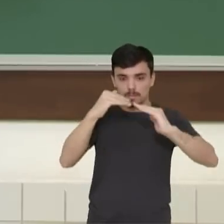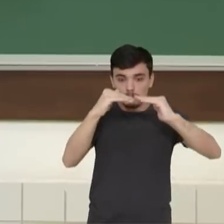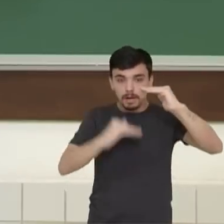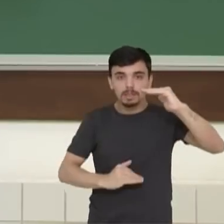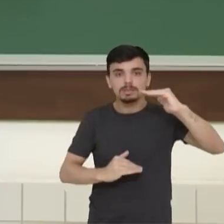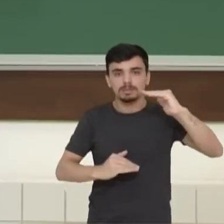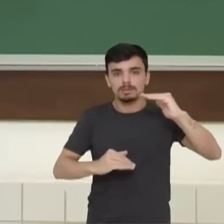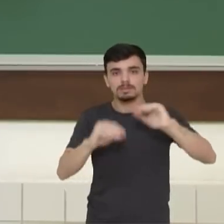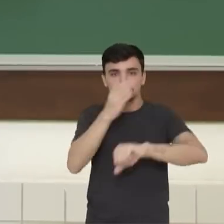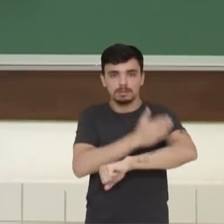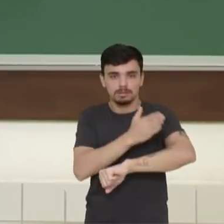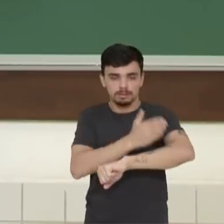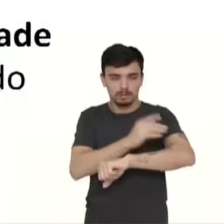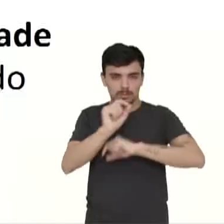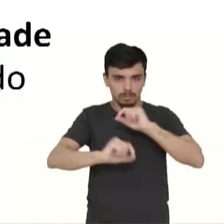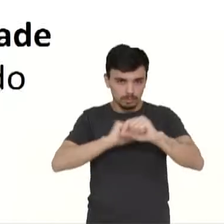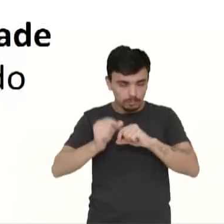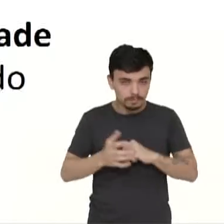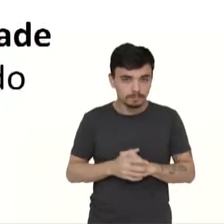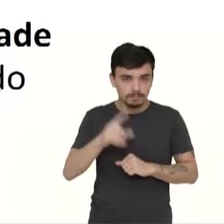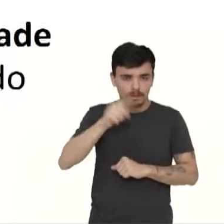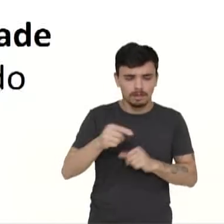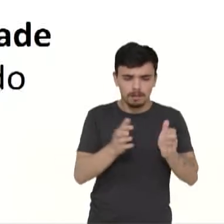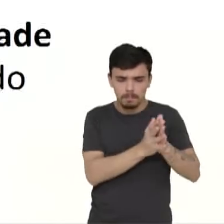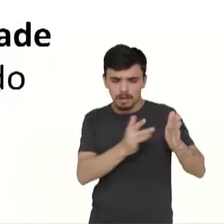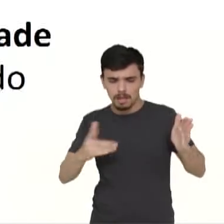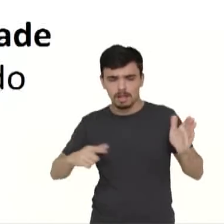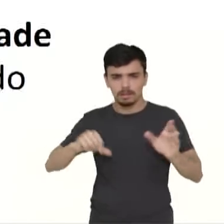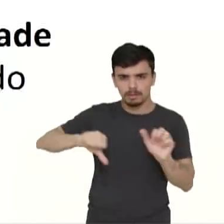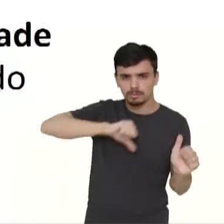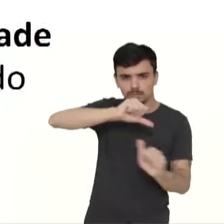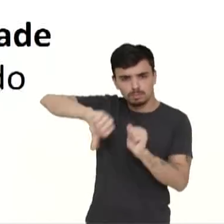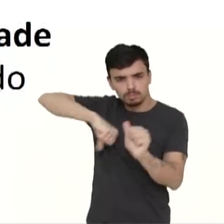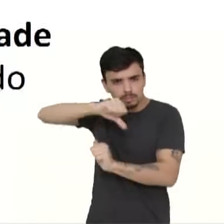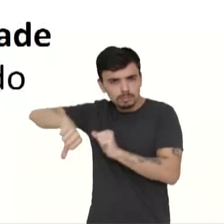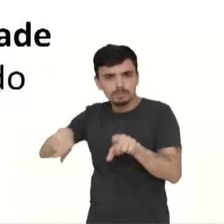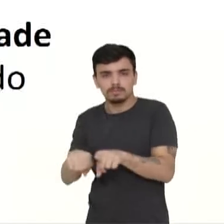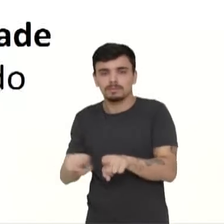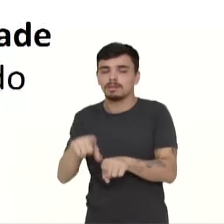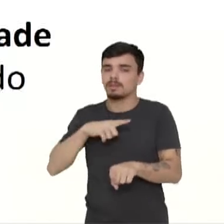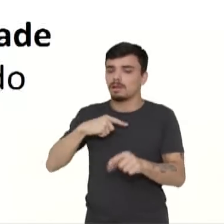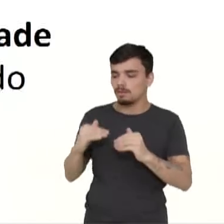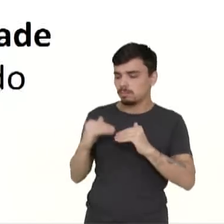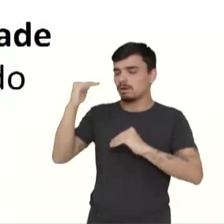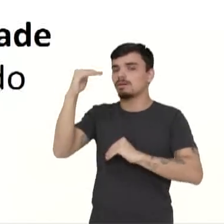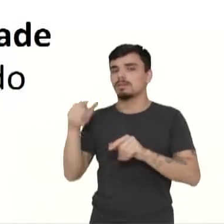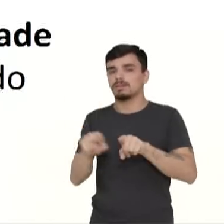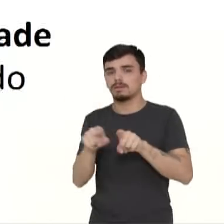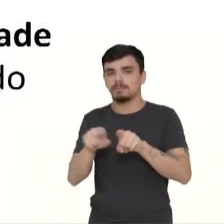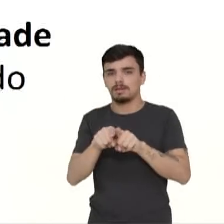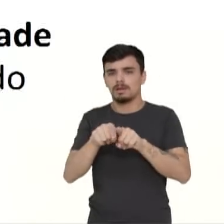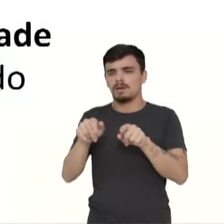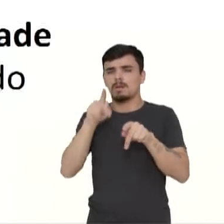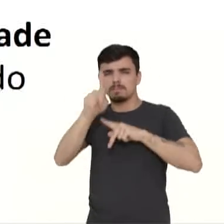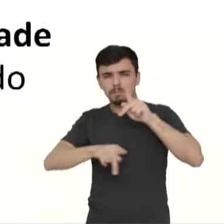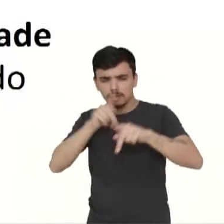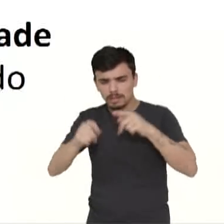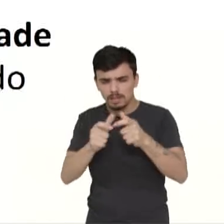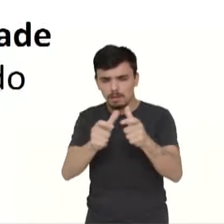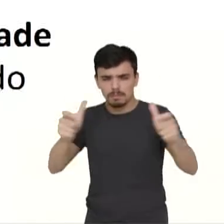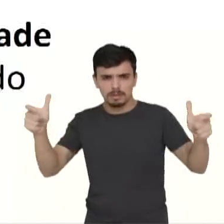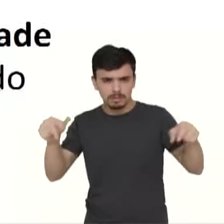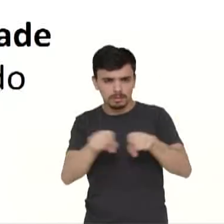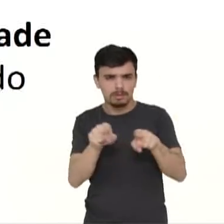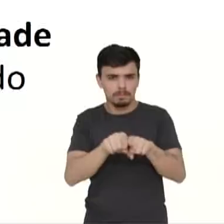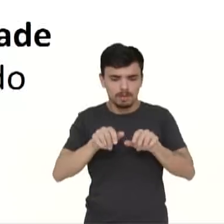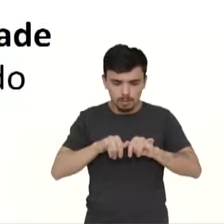Média. A Baixa Idade Média, gente, ela vai ser um período de muitas transformações. Então vai ter crescimento demográfico, a população vai aumentar, o